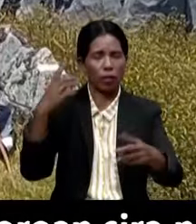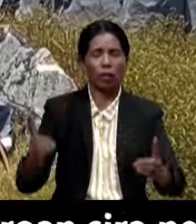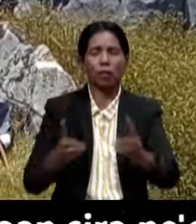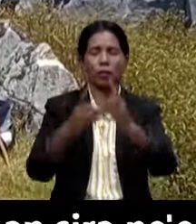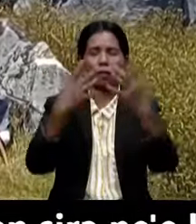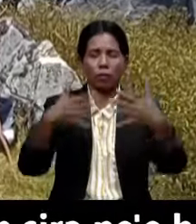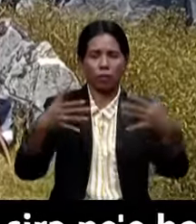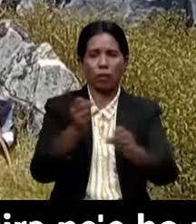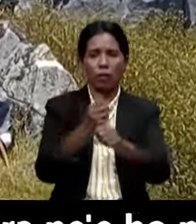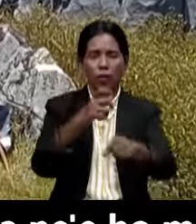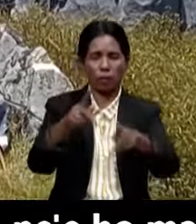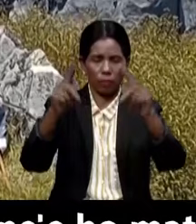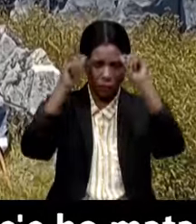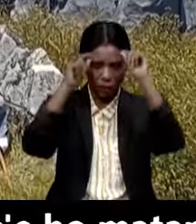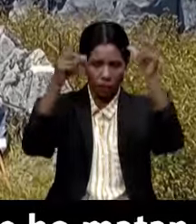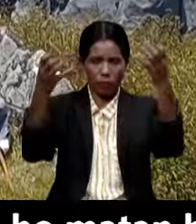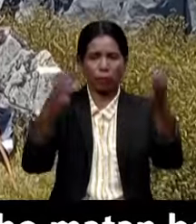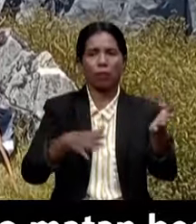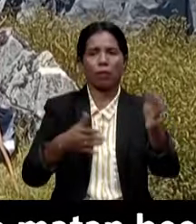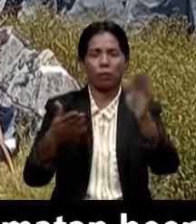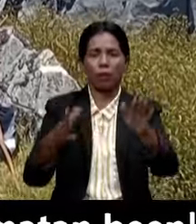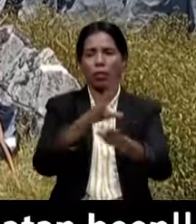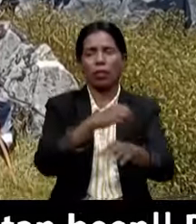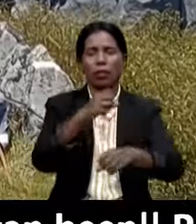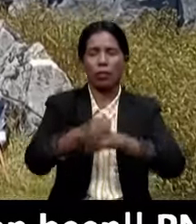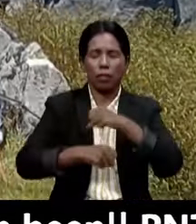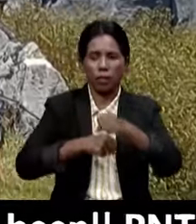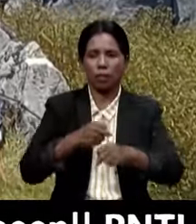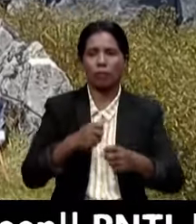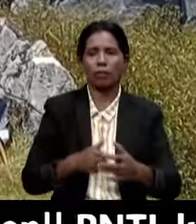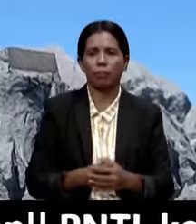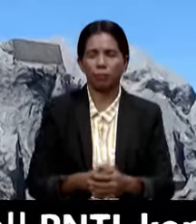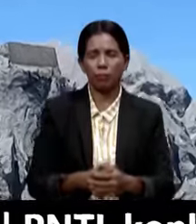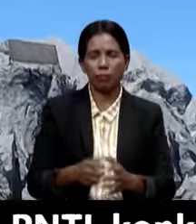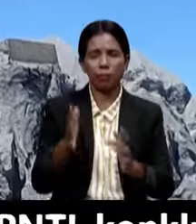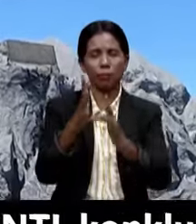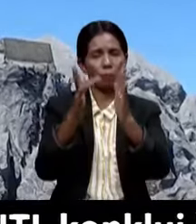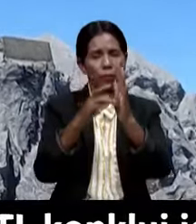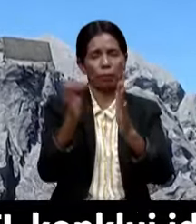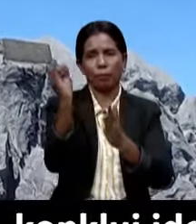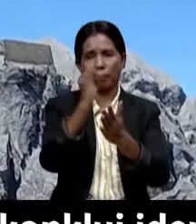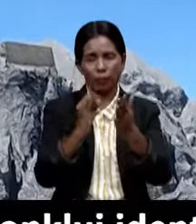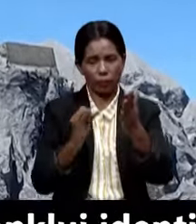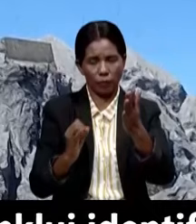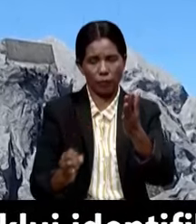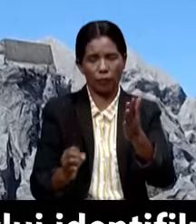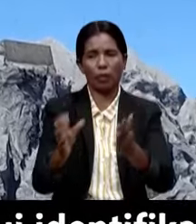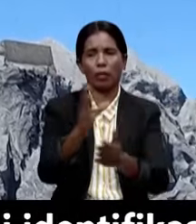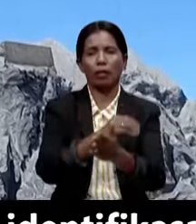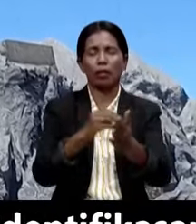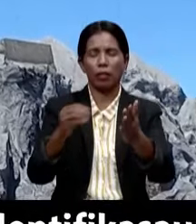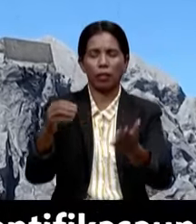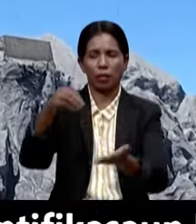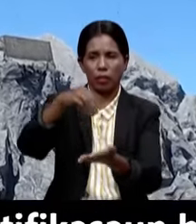nebe halo povo Timor Barat mate no terus ia dadur laran. Estatua Cristo Liurai Matibian haturi ha foho